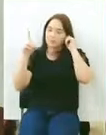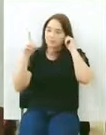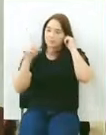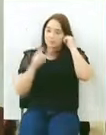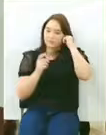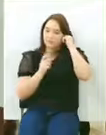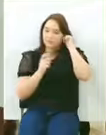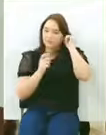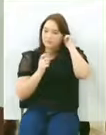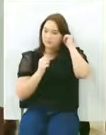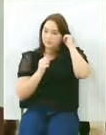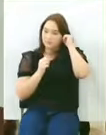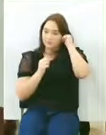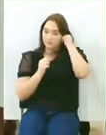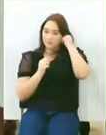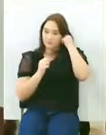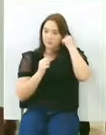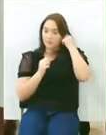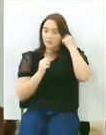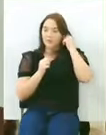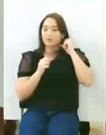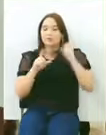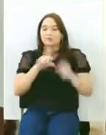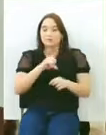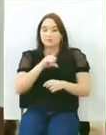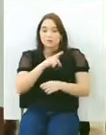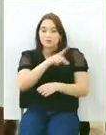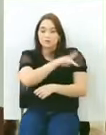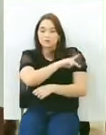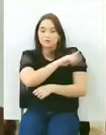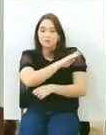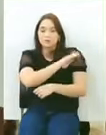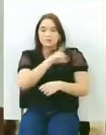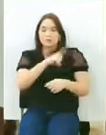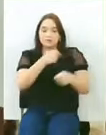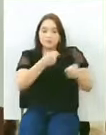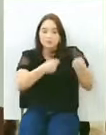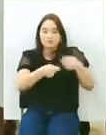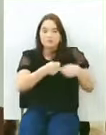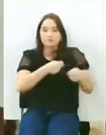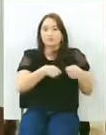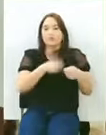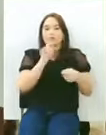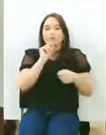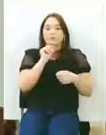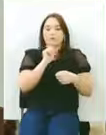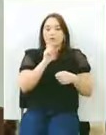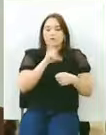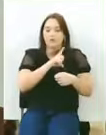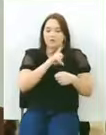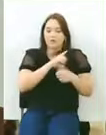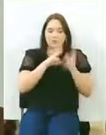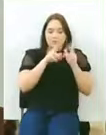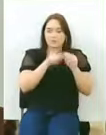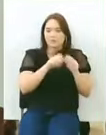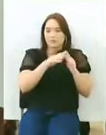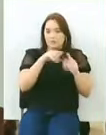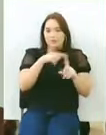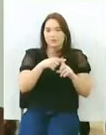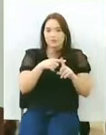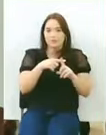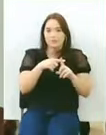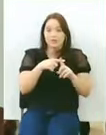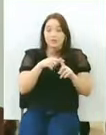Finéias fizeram isso lá no tabernáculo. Os presbíteros, eles são administradores dos bens da igreja,